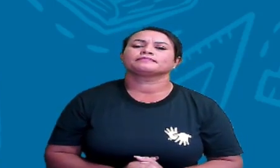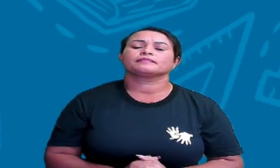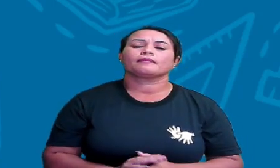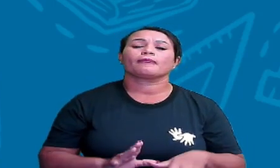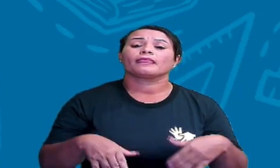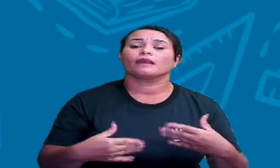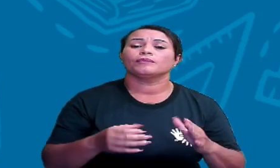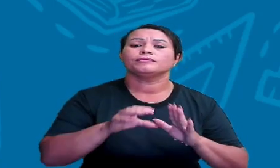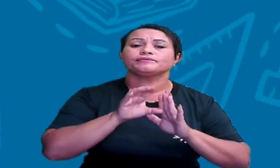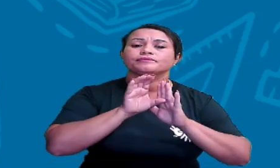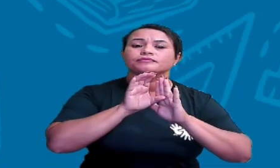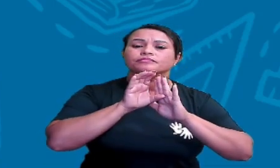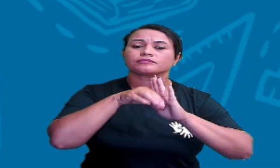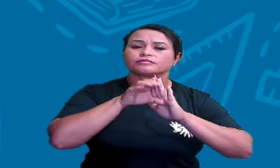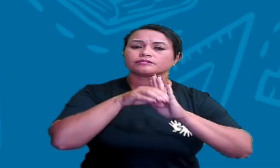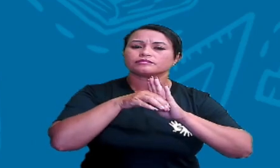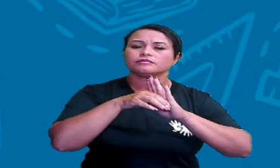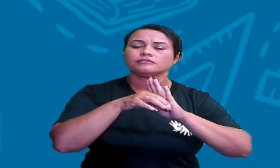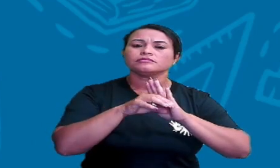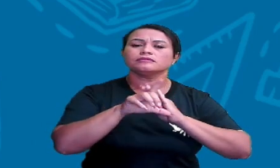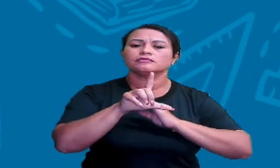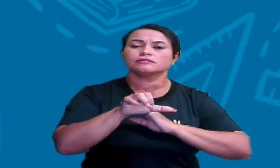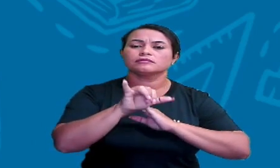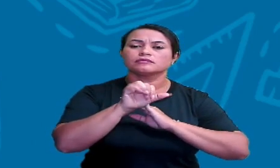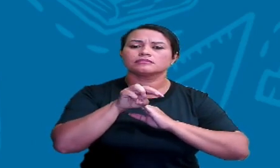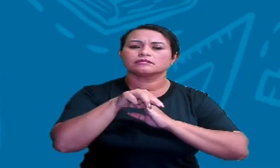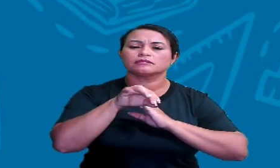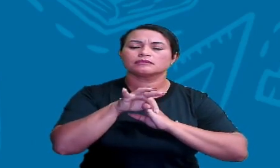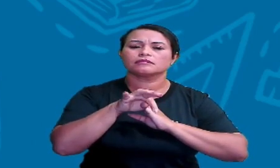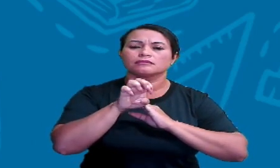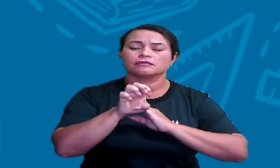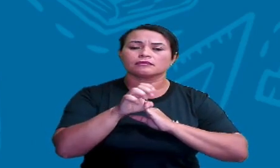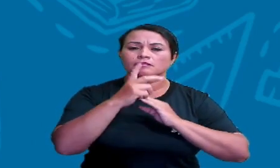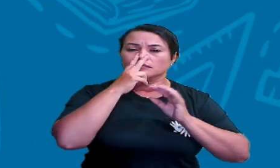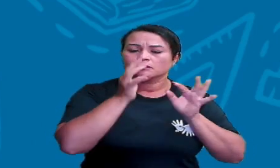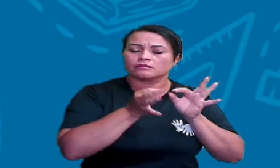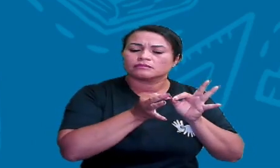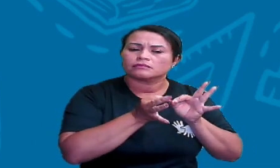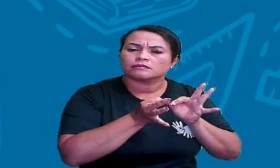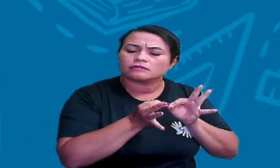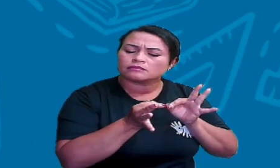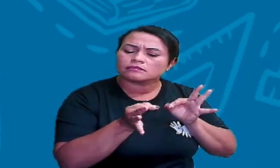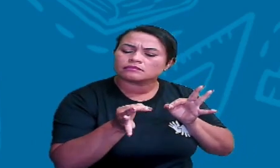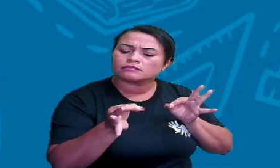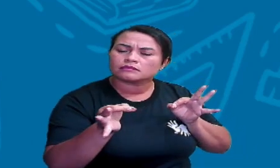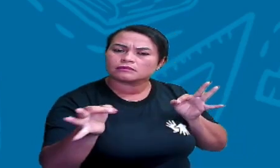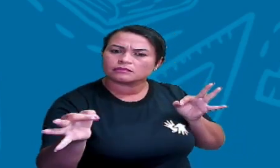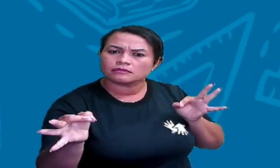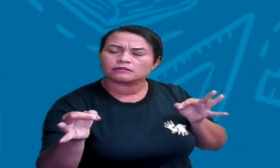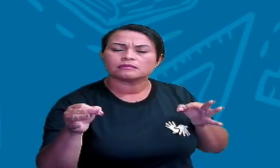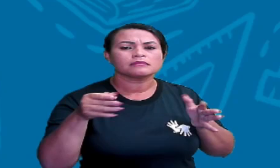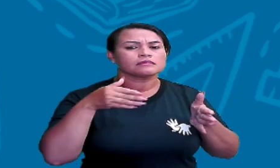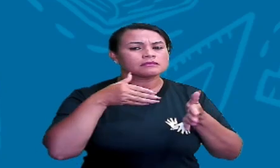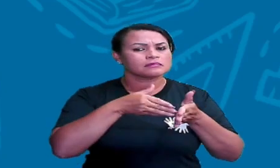O conceito de limite refere-se a uma linha precisa, nitidamente definida no terreno, que é, em